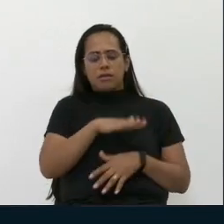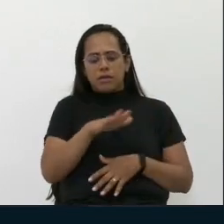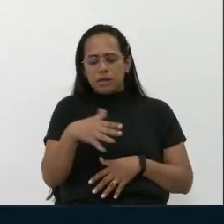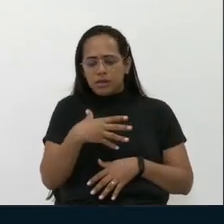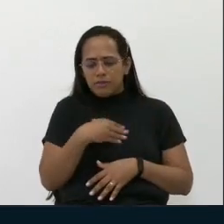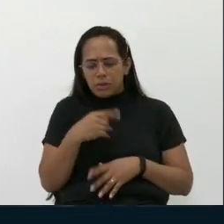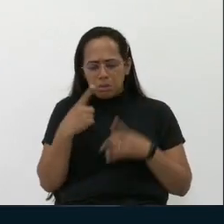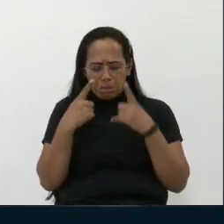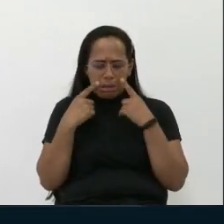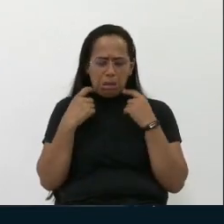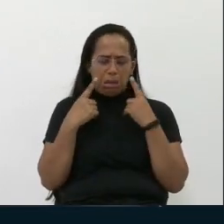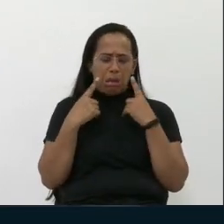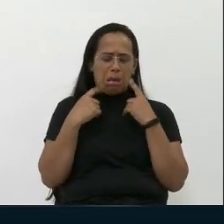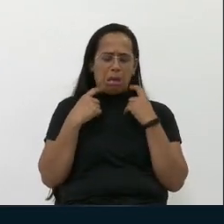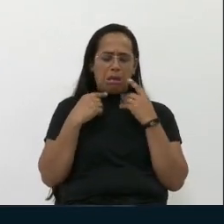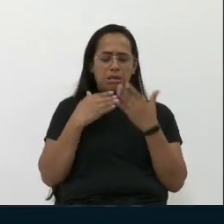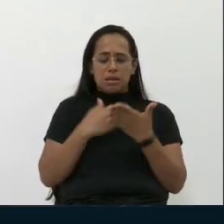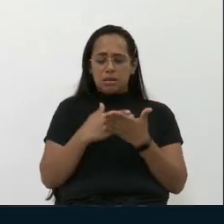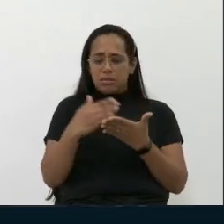para frente.